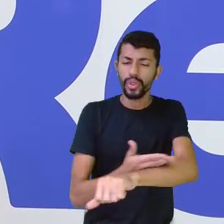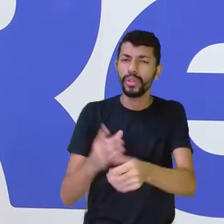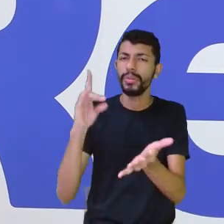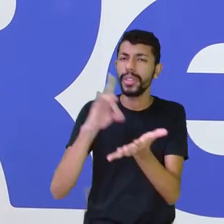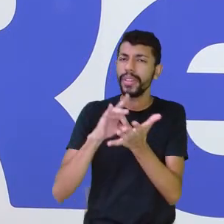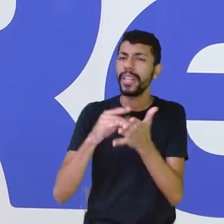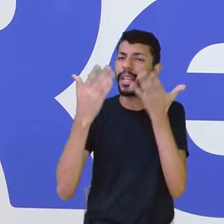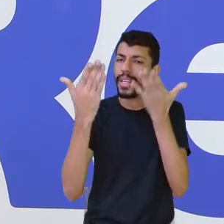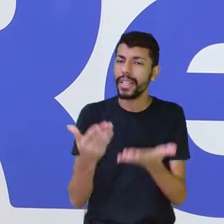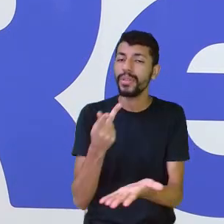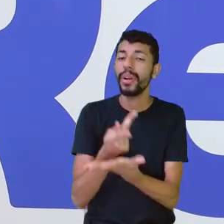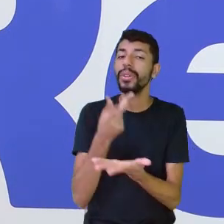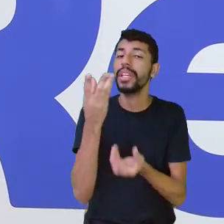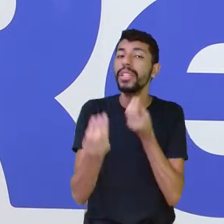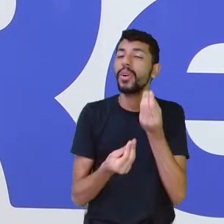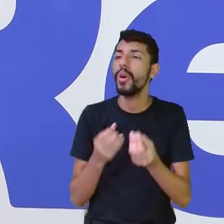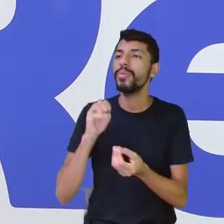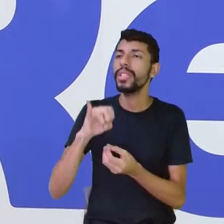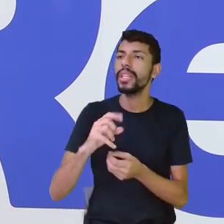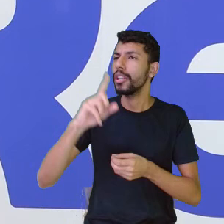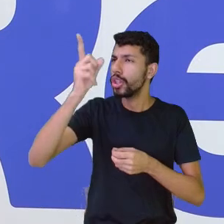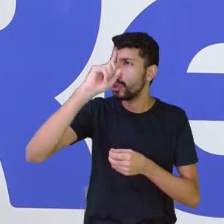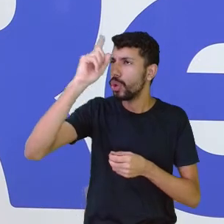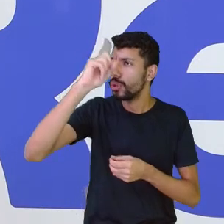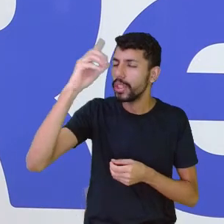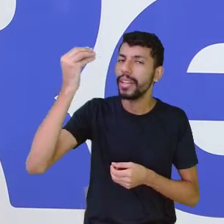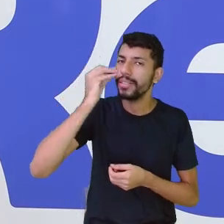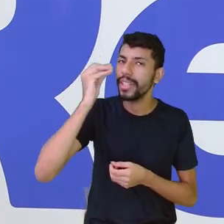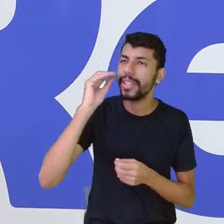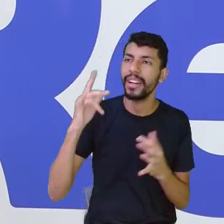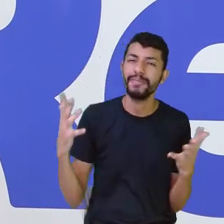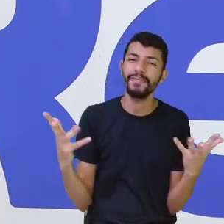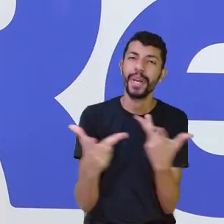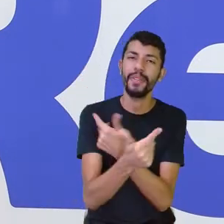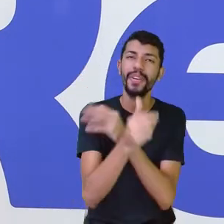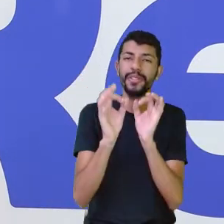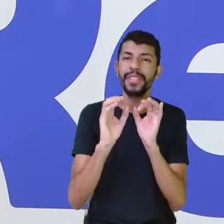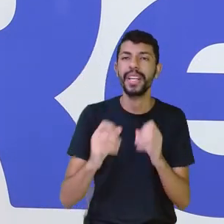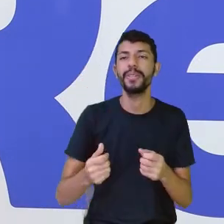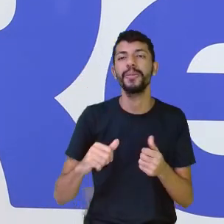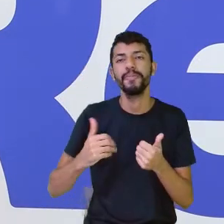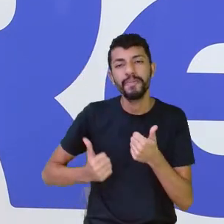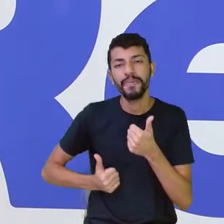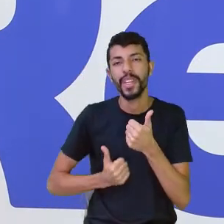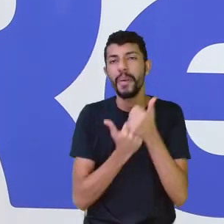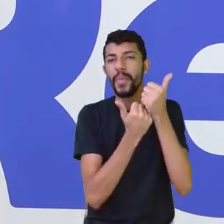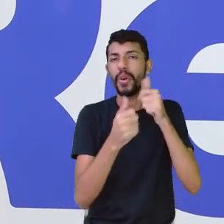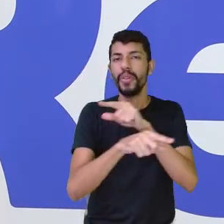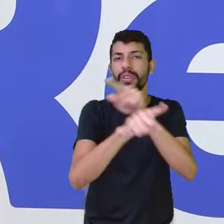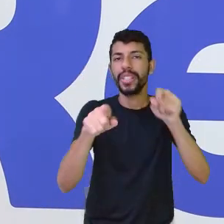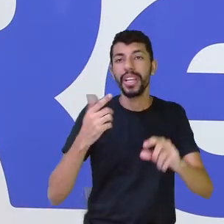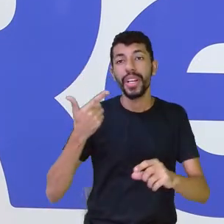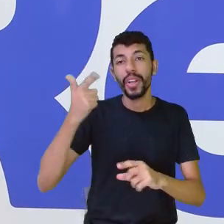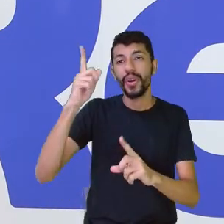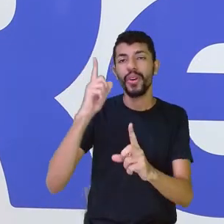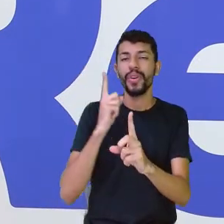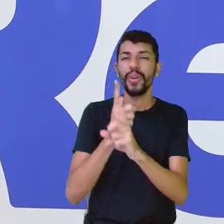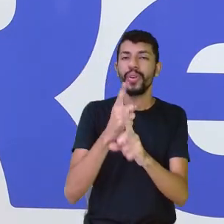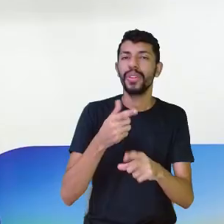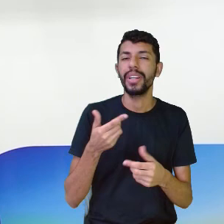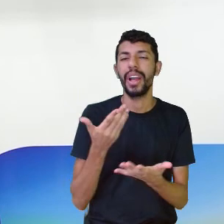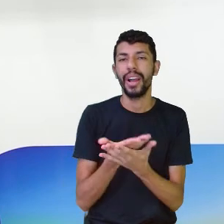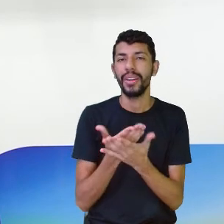claro, se a gente tentar um dia de cada vez. Foi maravilhoso. Eu conto com vocês na próxima oportunidade. Tchau,